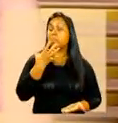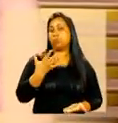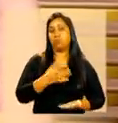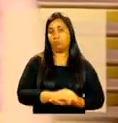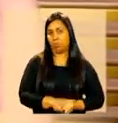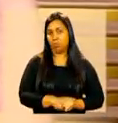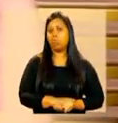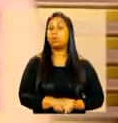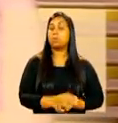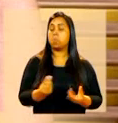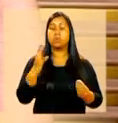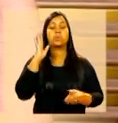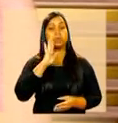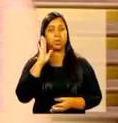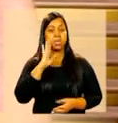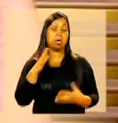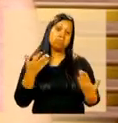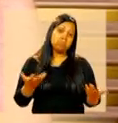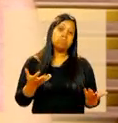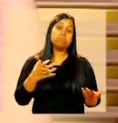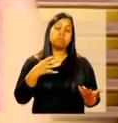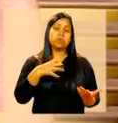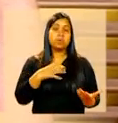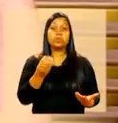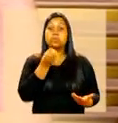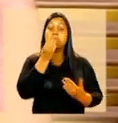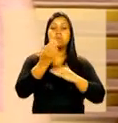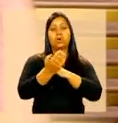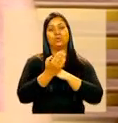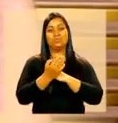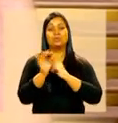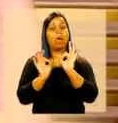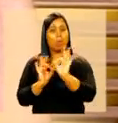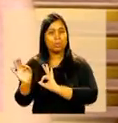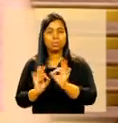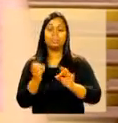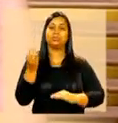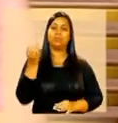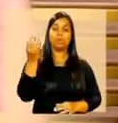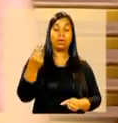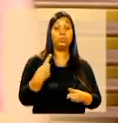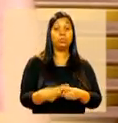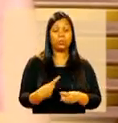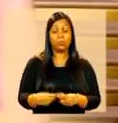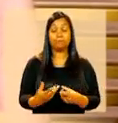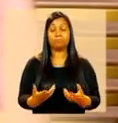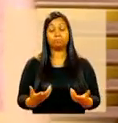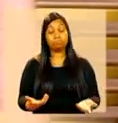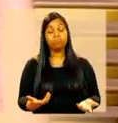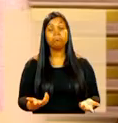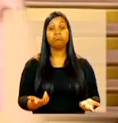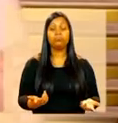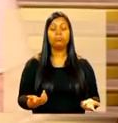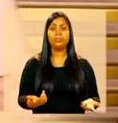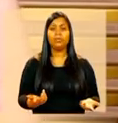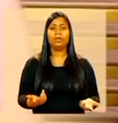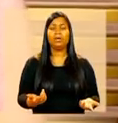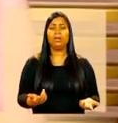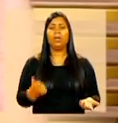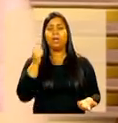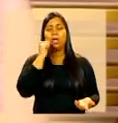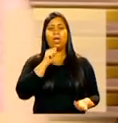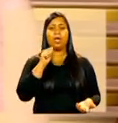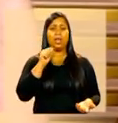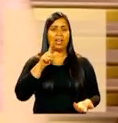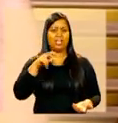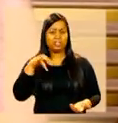bacana. Isso é muito legal. Eu acho que facilita demais a organização de uma viagem. Porque, assim, como a